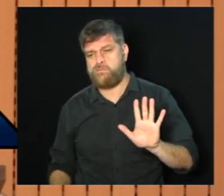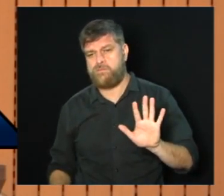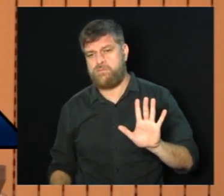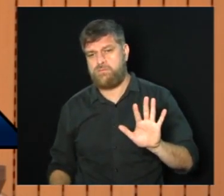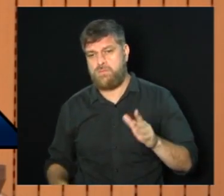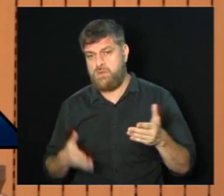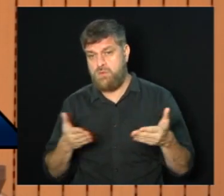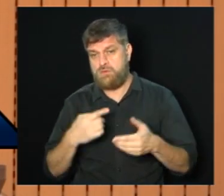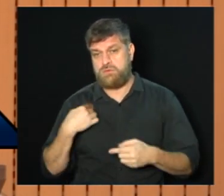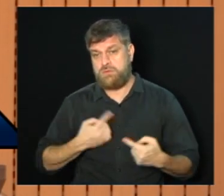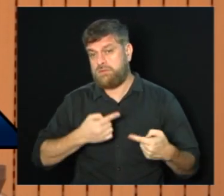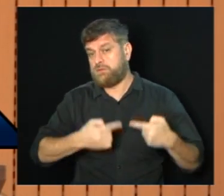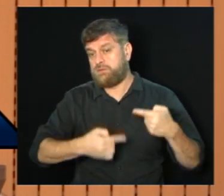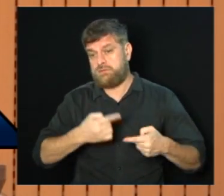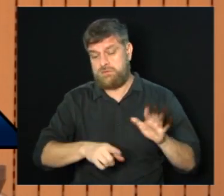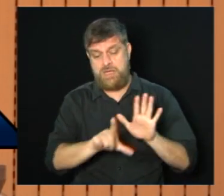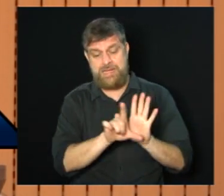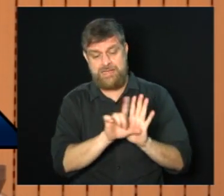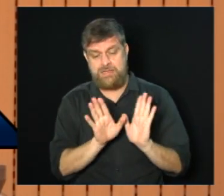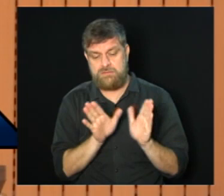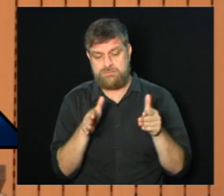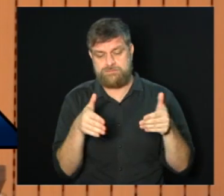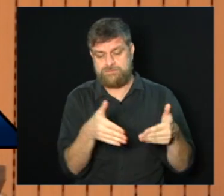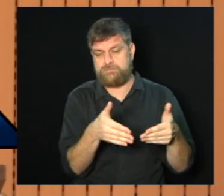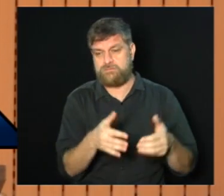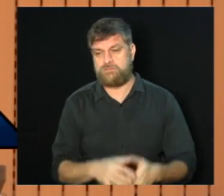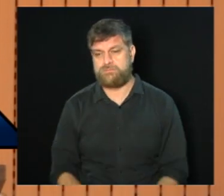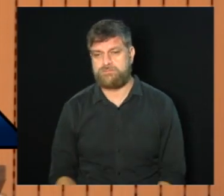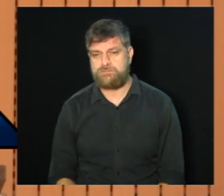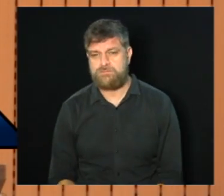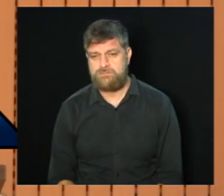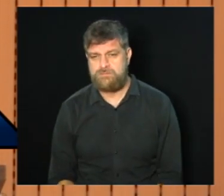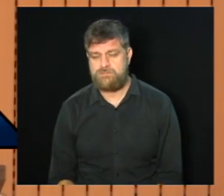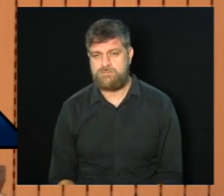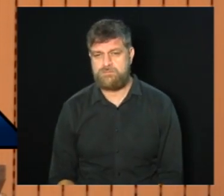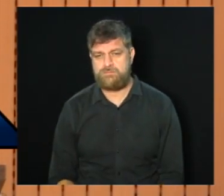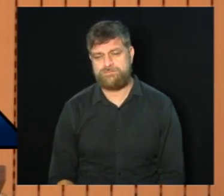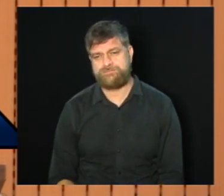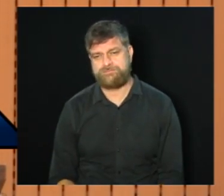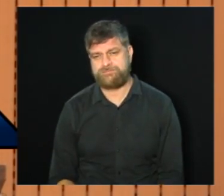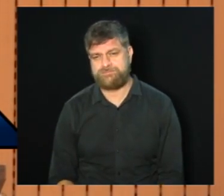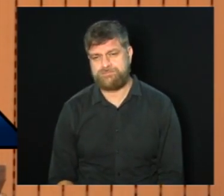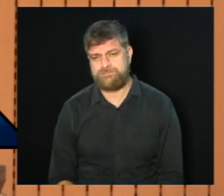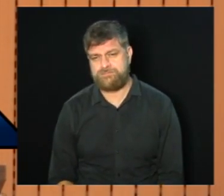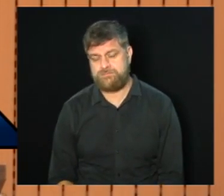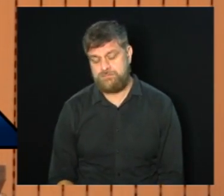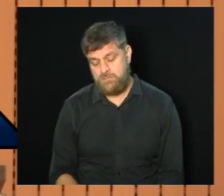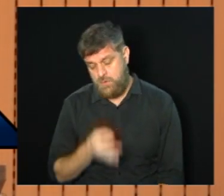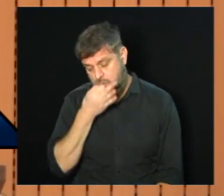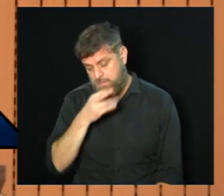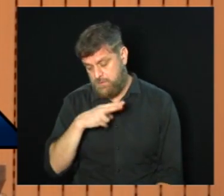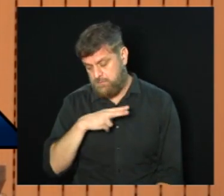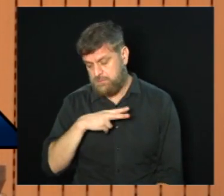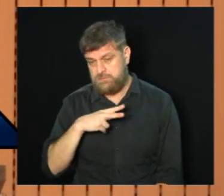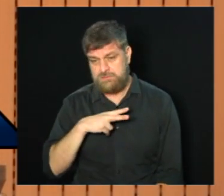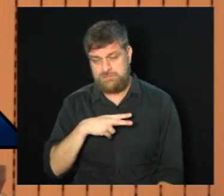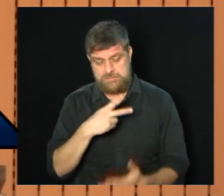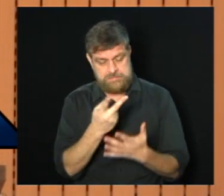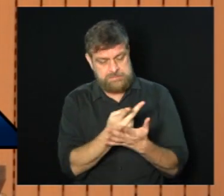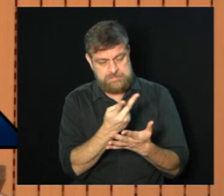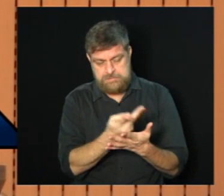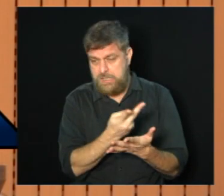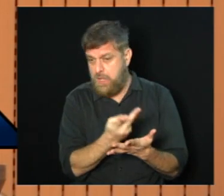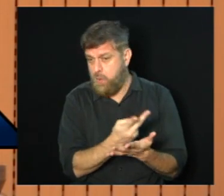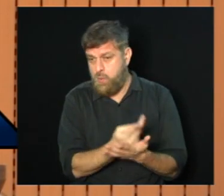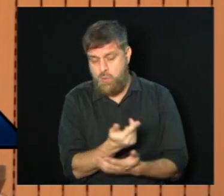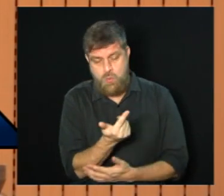hoje estamos discutindo a legalidade desse projeto. Esse projeto, ao meu ver, ele não padece de